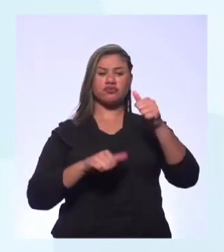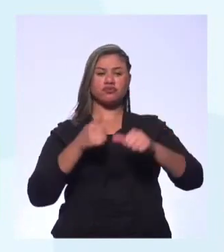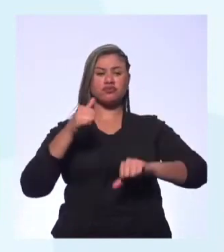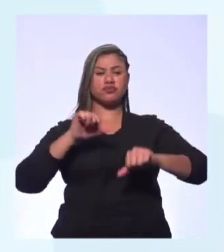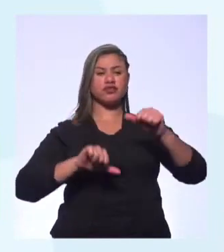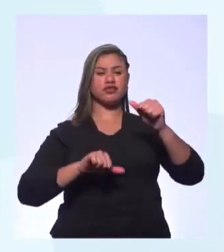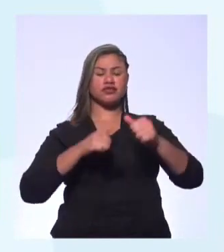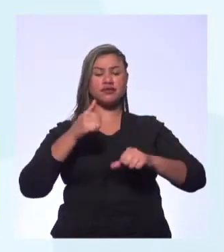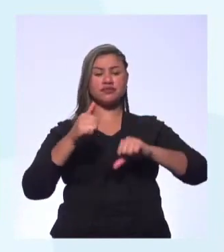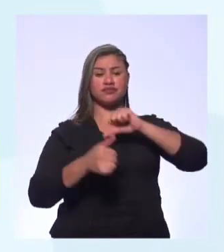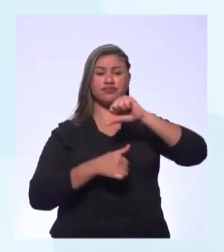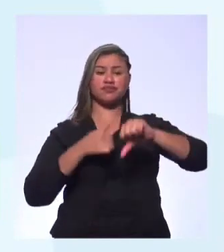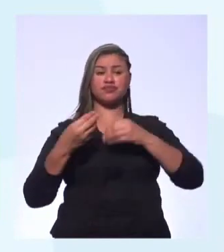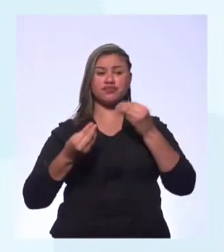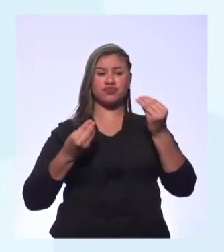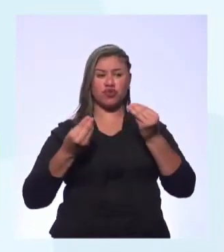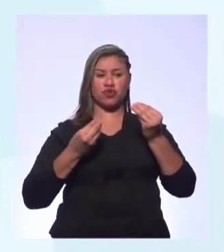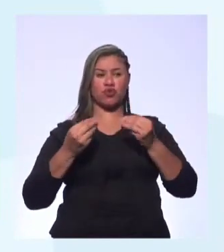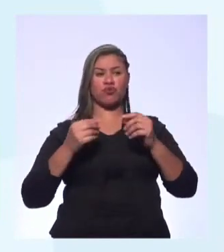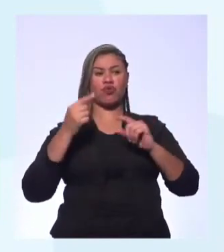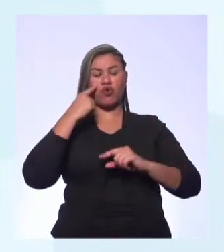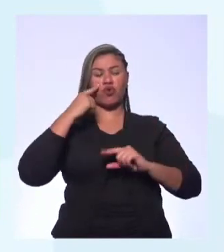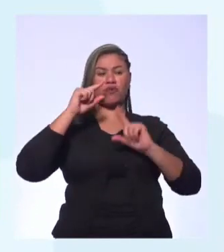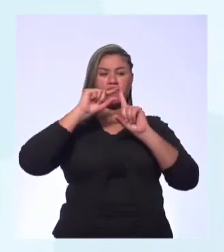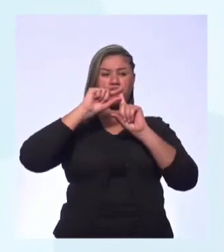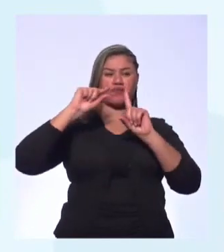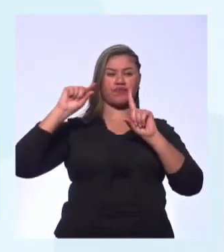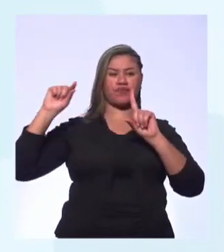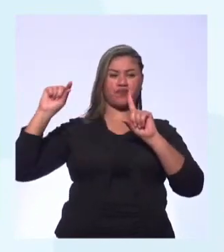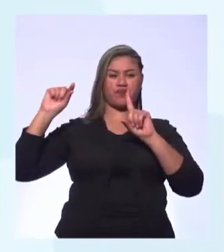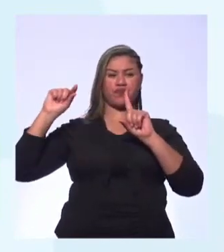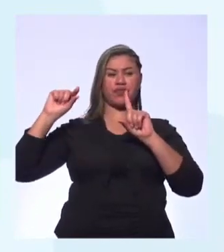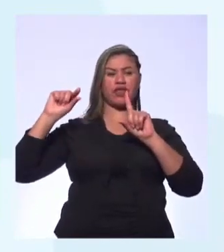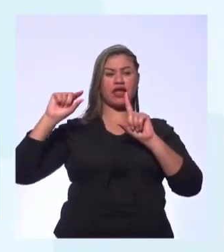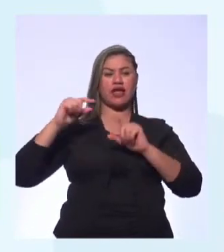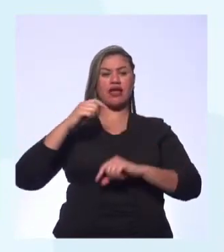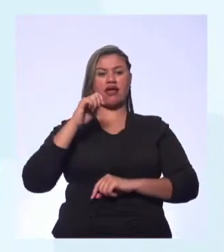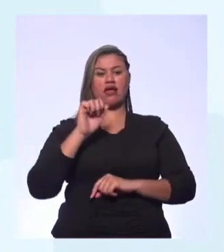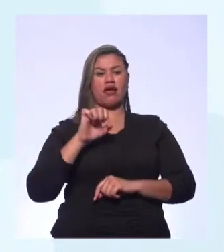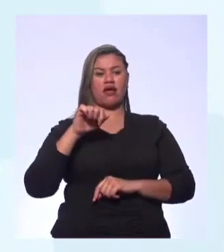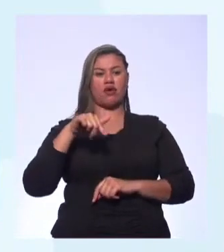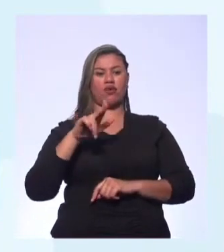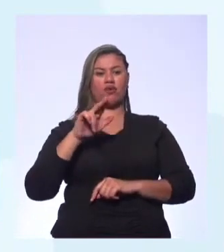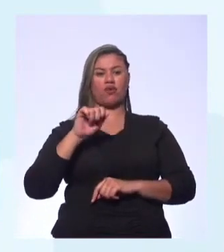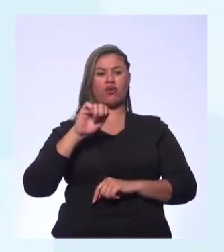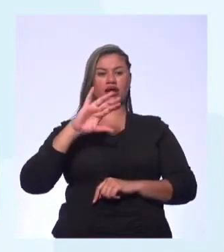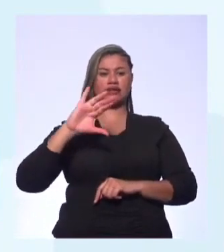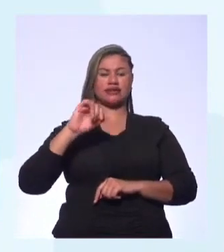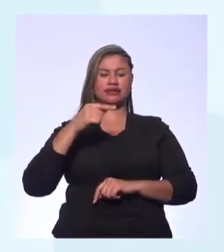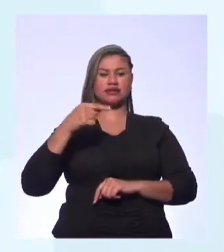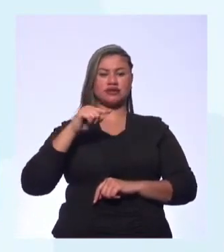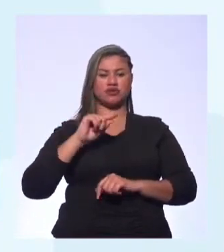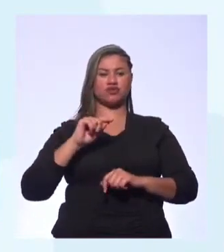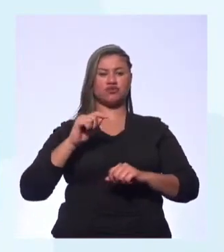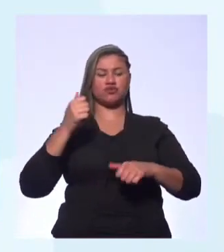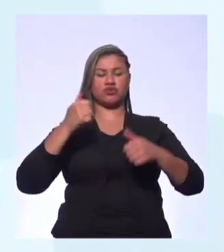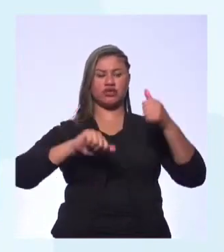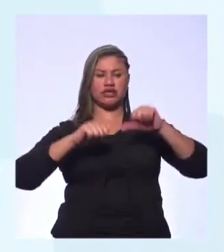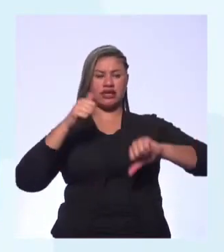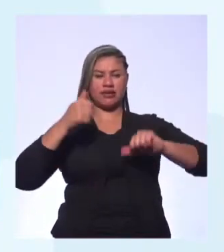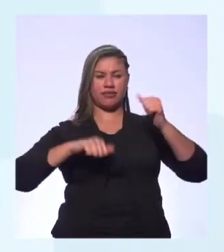tenho lá na primeira linha, eu tenho uma equação química. Equação porque eu estou simbolizando, né, os componentes. Eu tenho